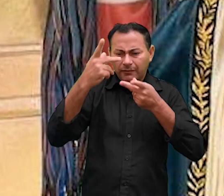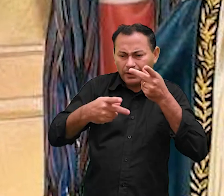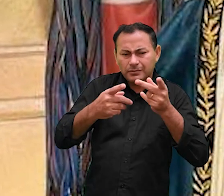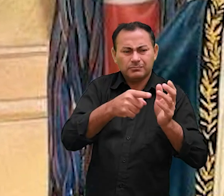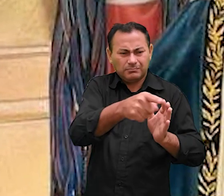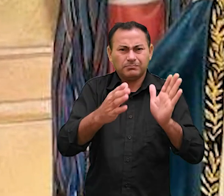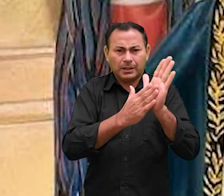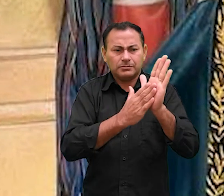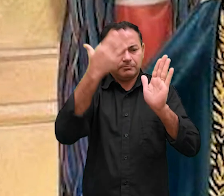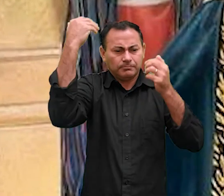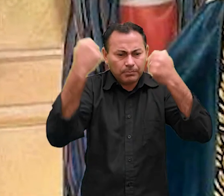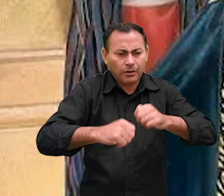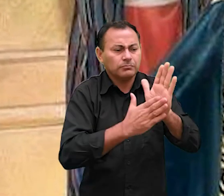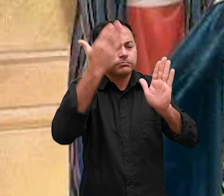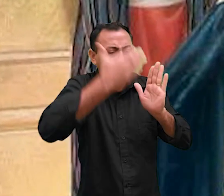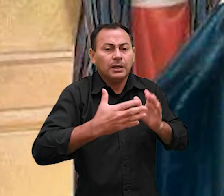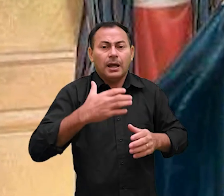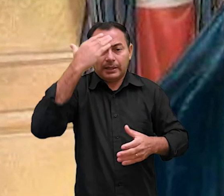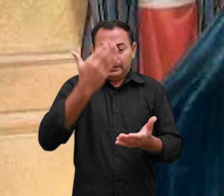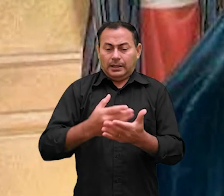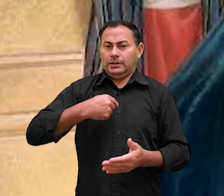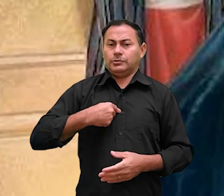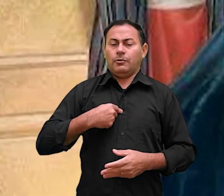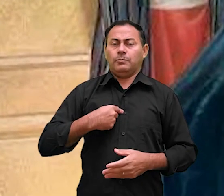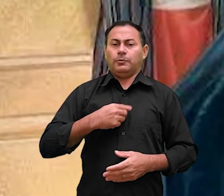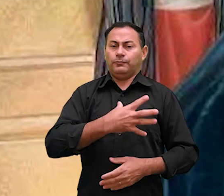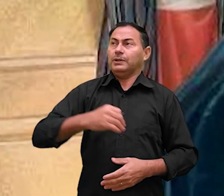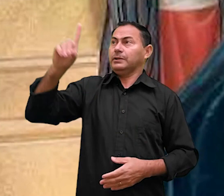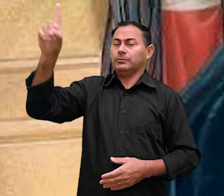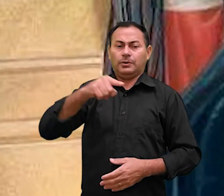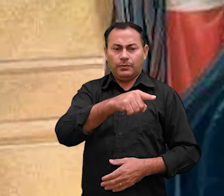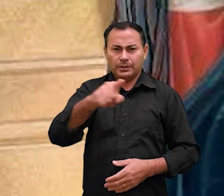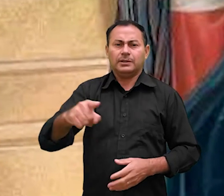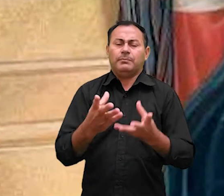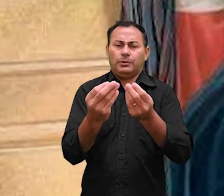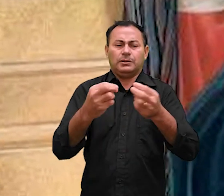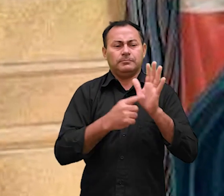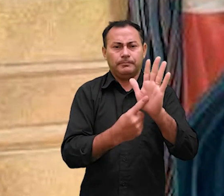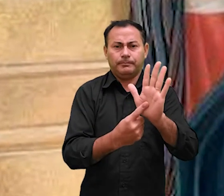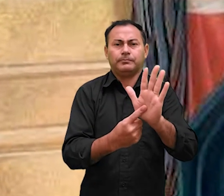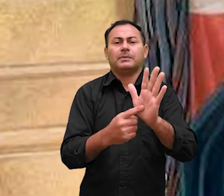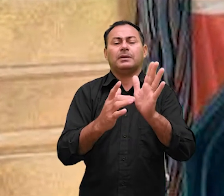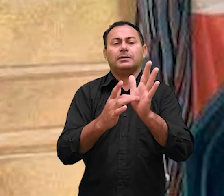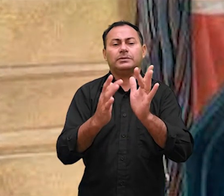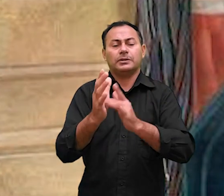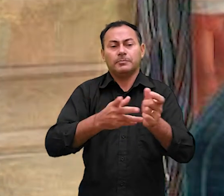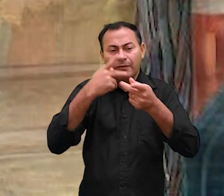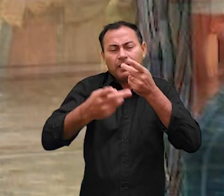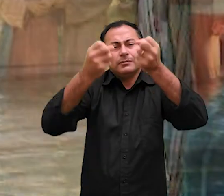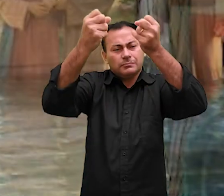precisam de provas se realmente quiserem acreditar que eu sou o Messias. Vocês têm muitas evidências. E ele